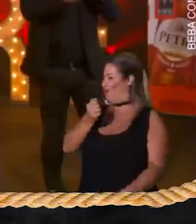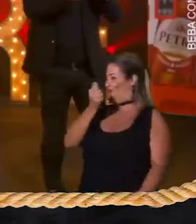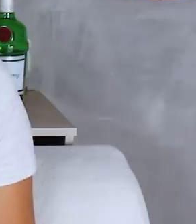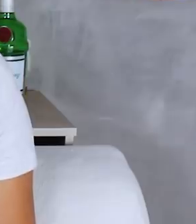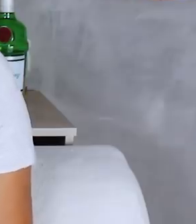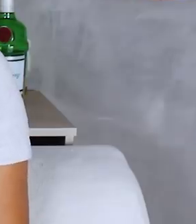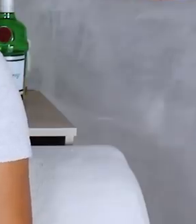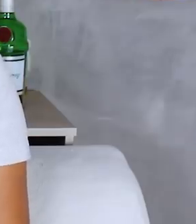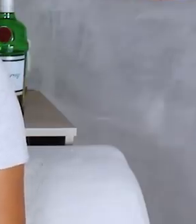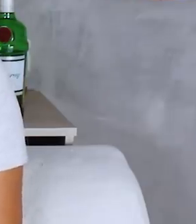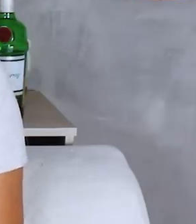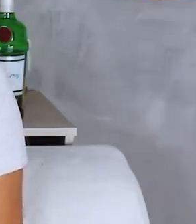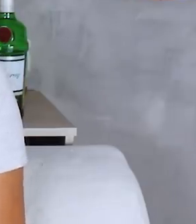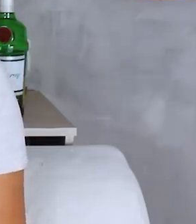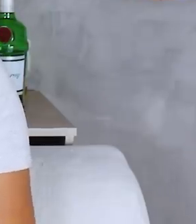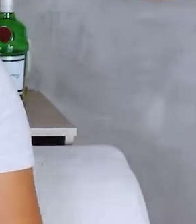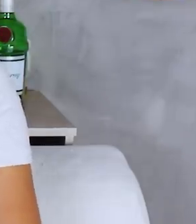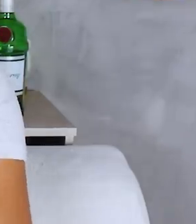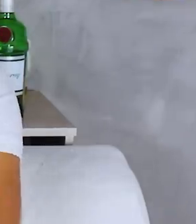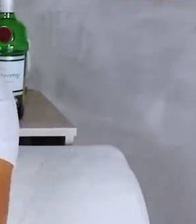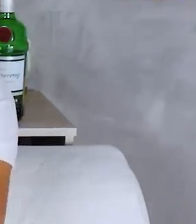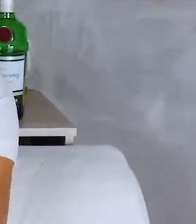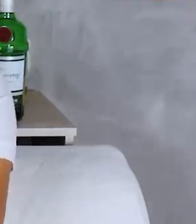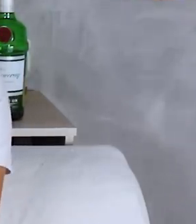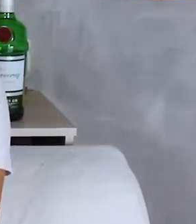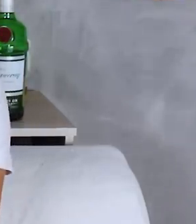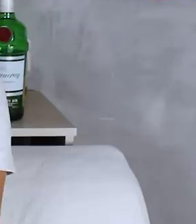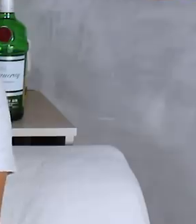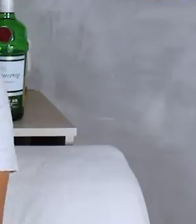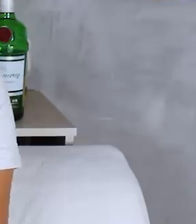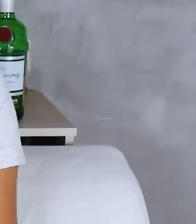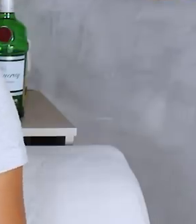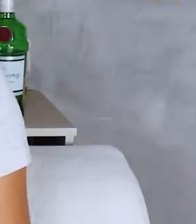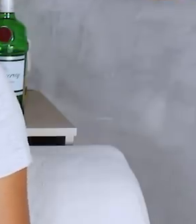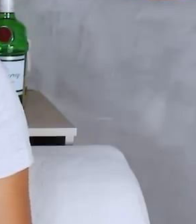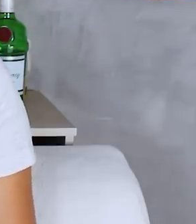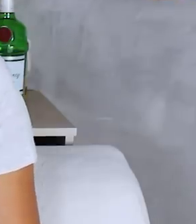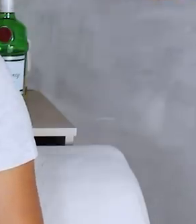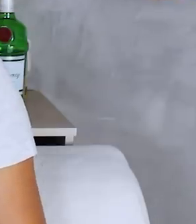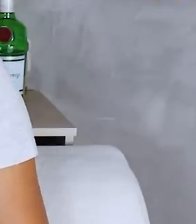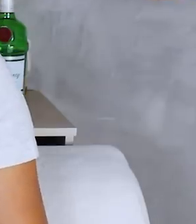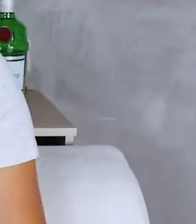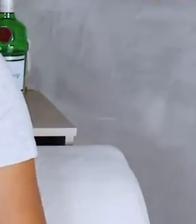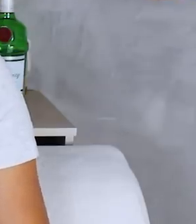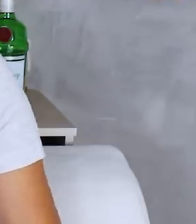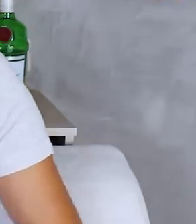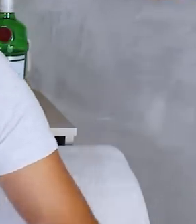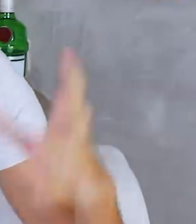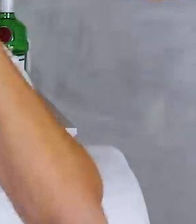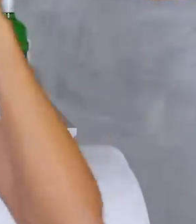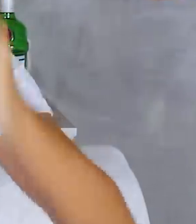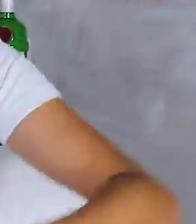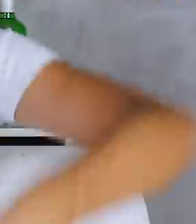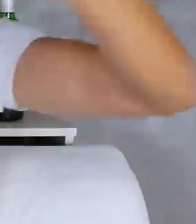vida. Depois o Eduardo Costa pegou pesado, né? Já começou a falar das fãs do Leonardo, que elas não poderiam levantar a mão pro céu, porque